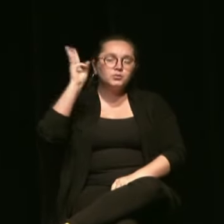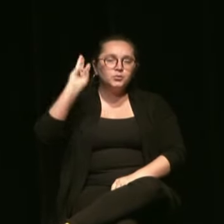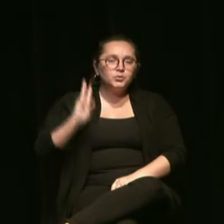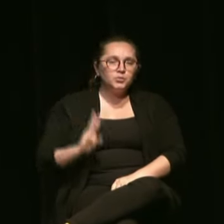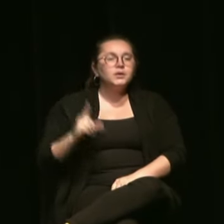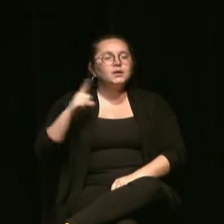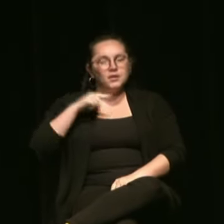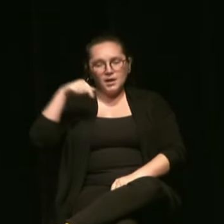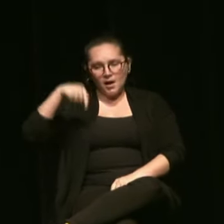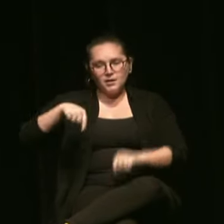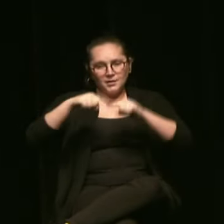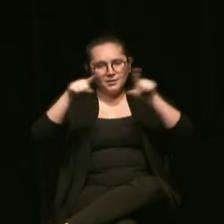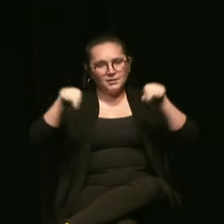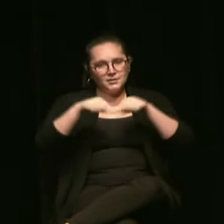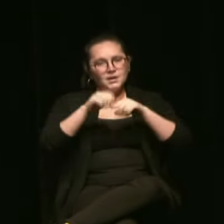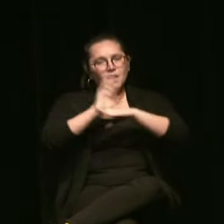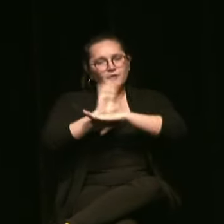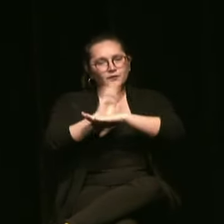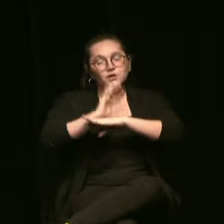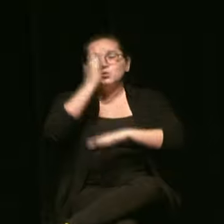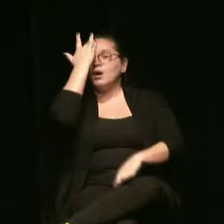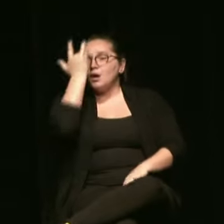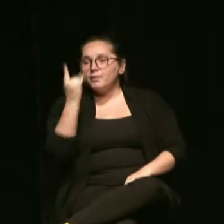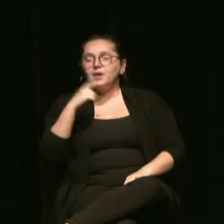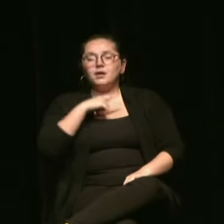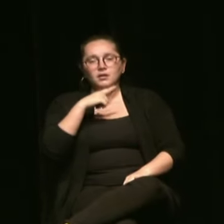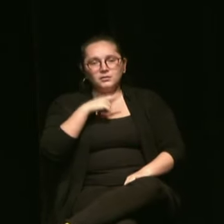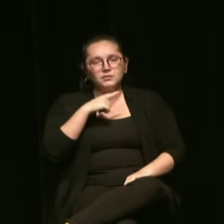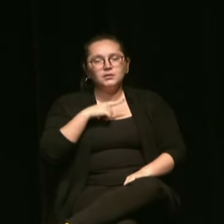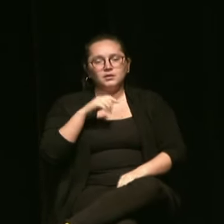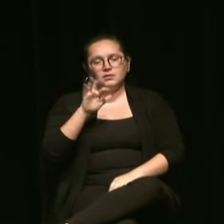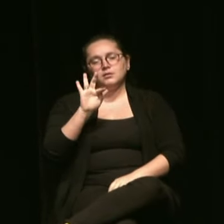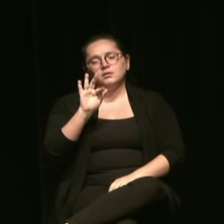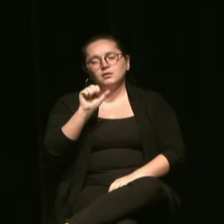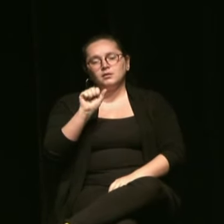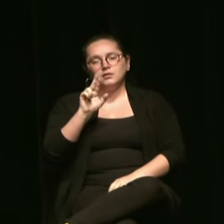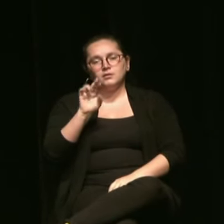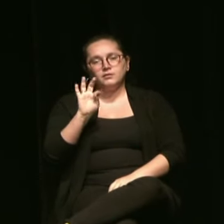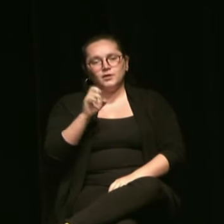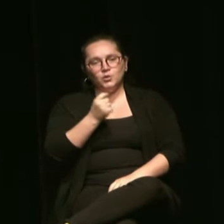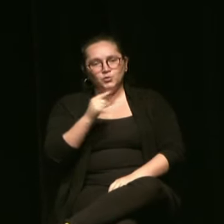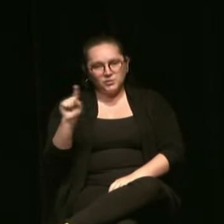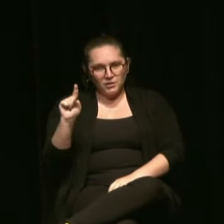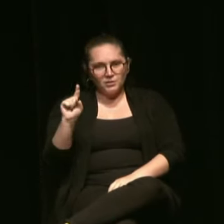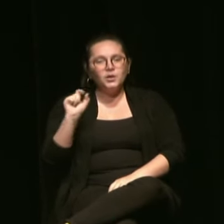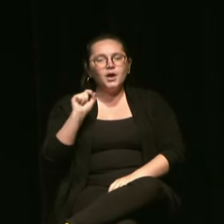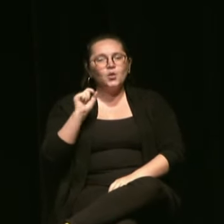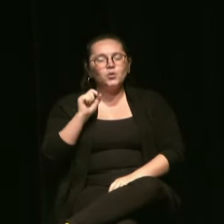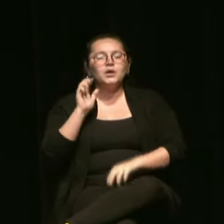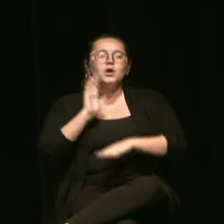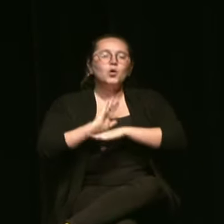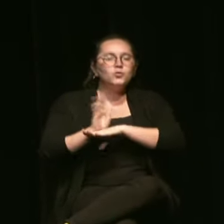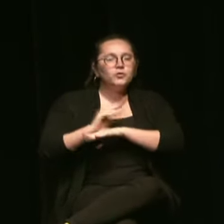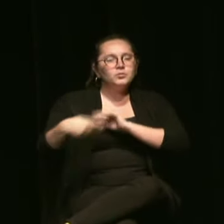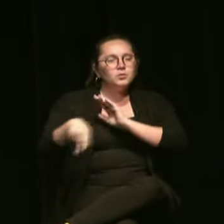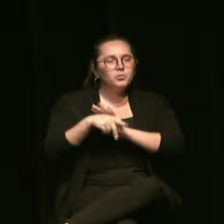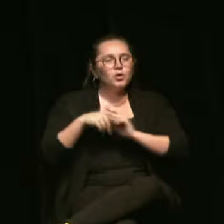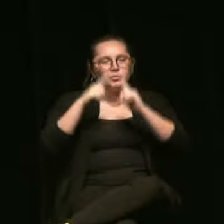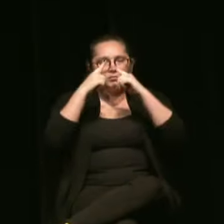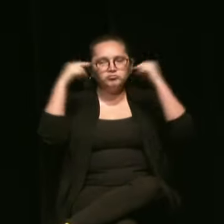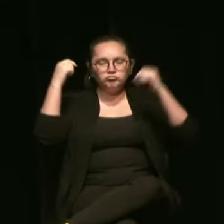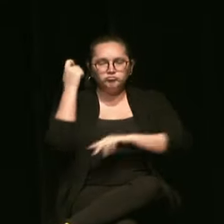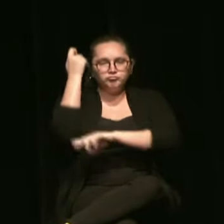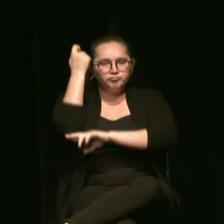né, nessa sala. Amanhã, por exemplo, a gente vai ter uma exibição do Faustão, que é um filme de cangaço shakespeariano que o Coutinho fez em